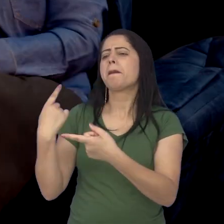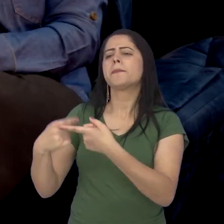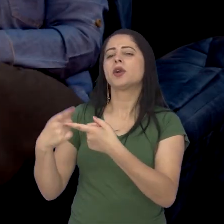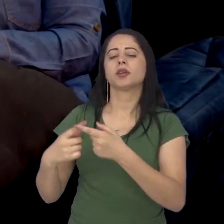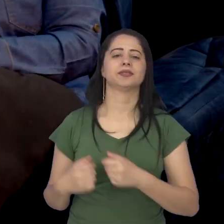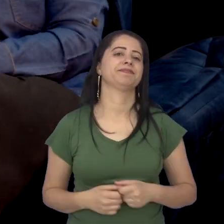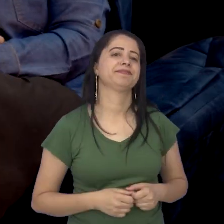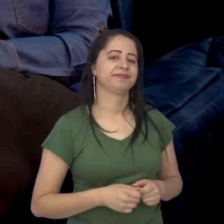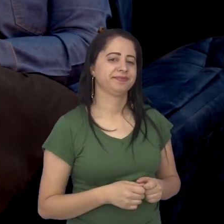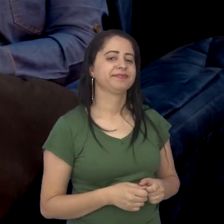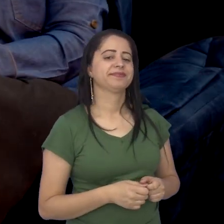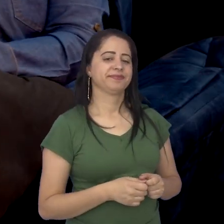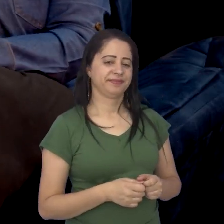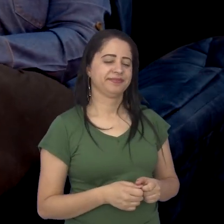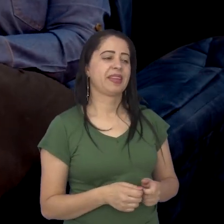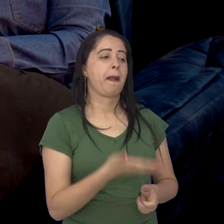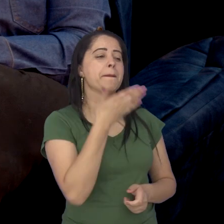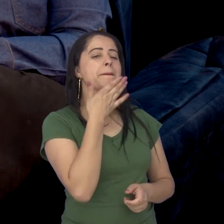motivou? Meu pai.